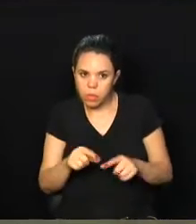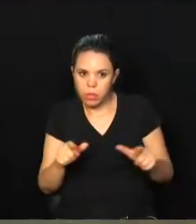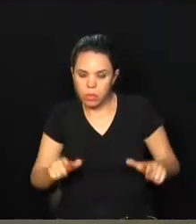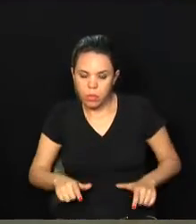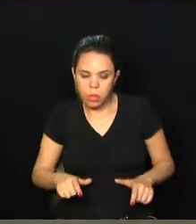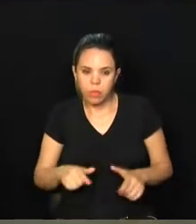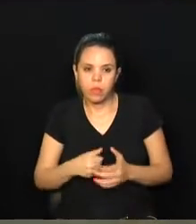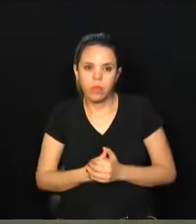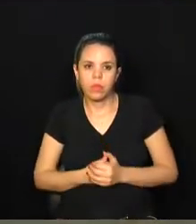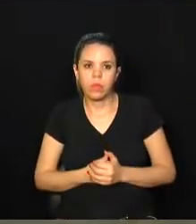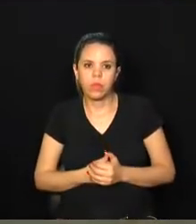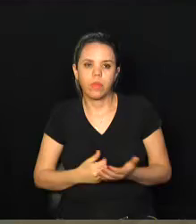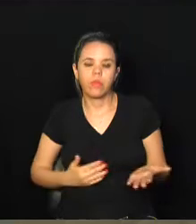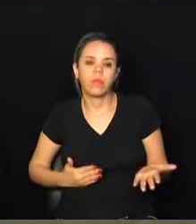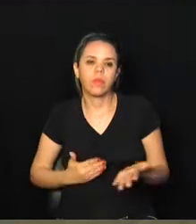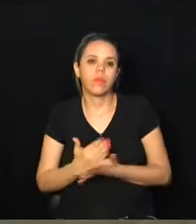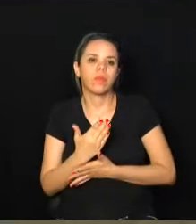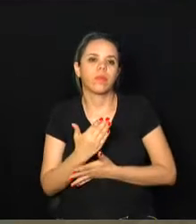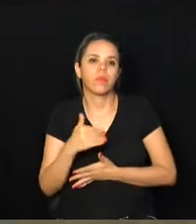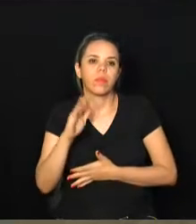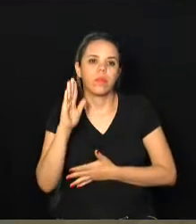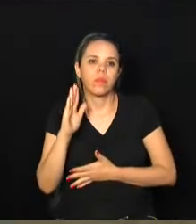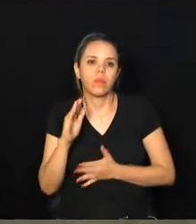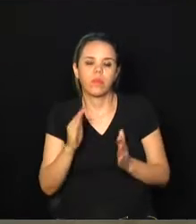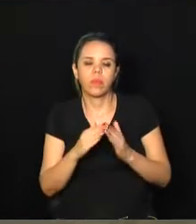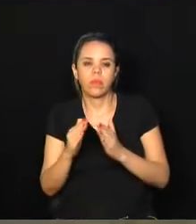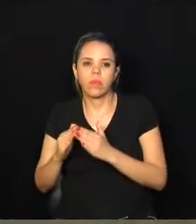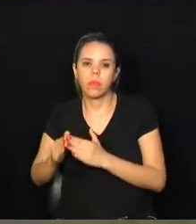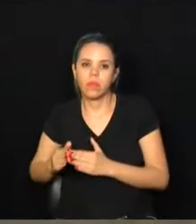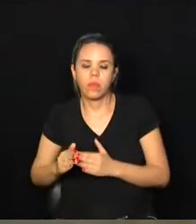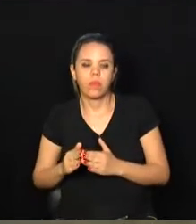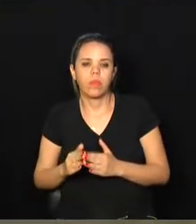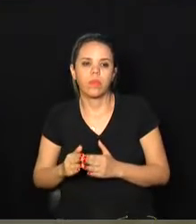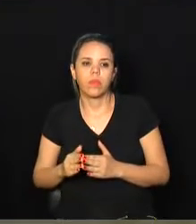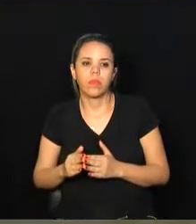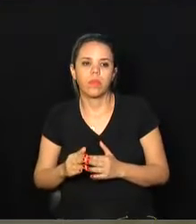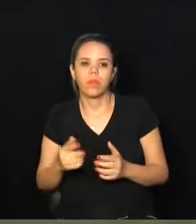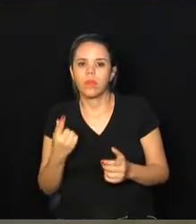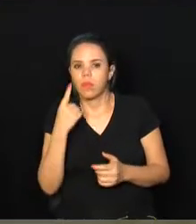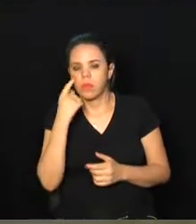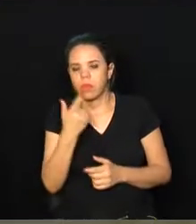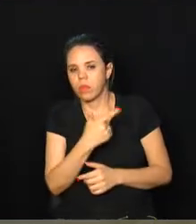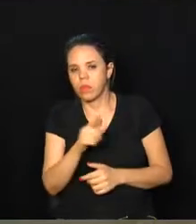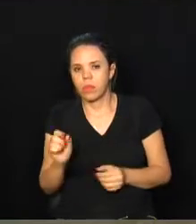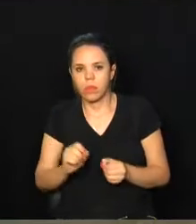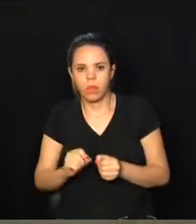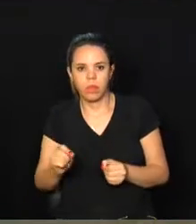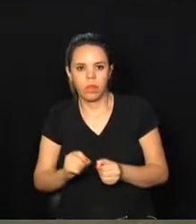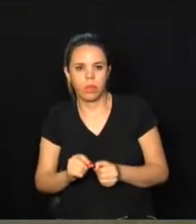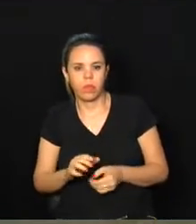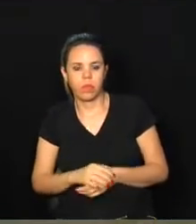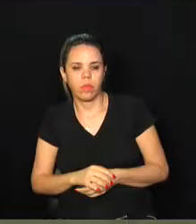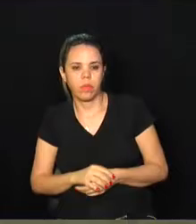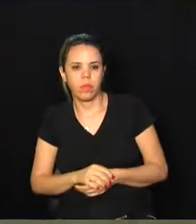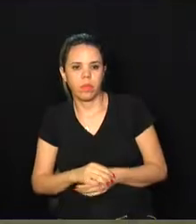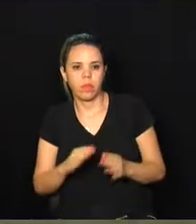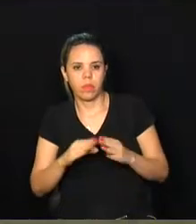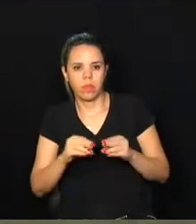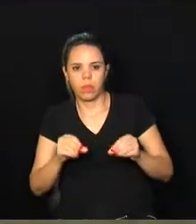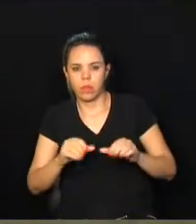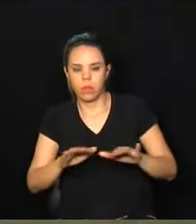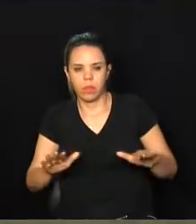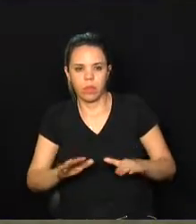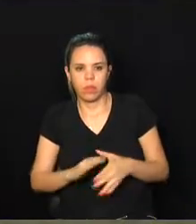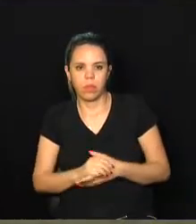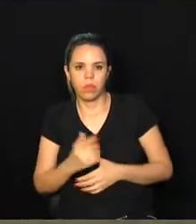para aprovar um pouco mais de casas, mas, nessa altura, nem interessava mais fazer aquelas casas aterraçadas